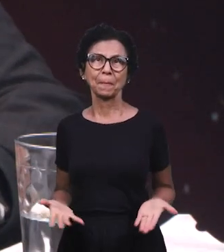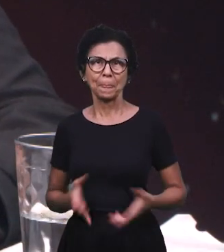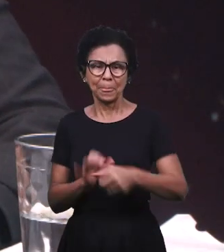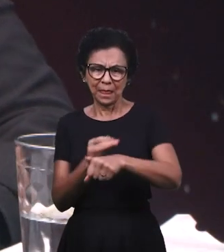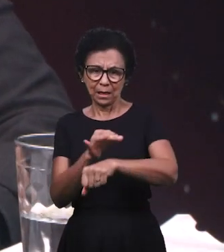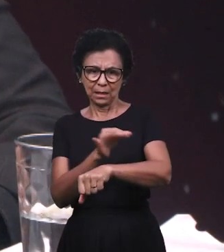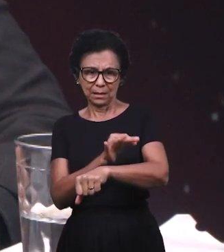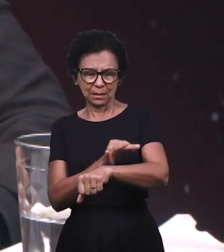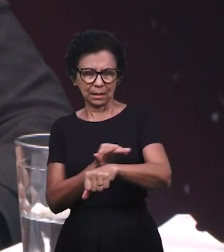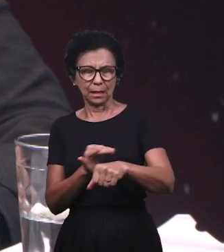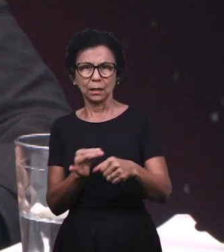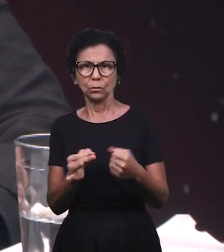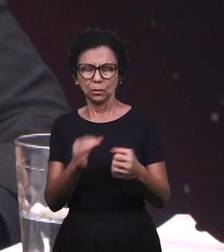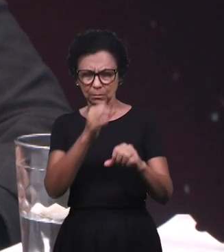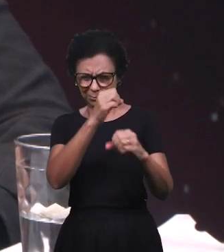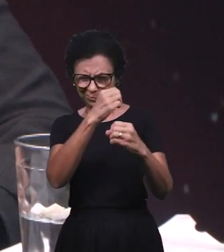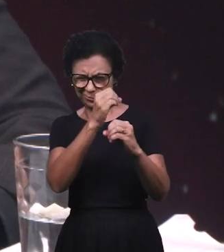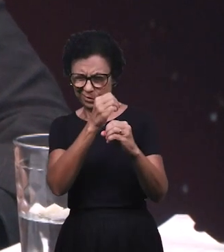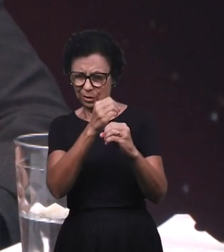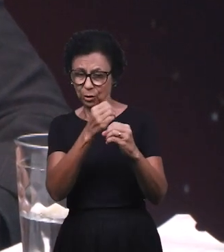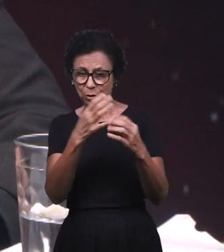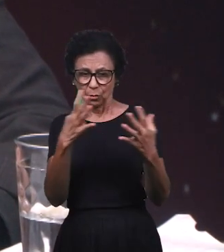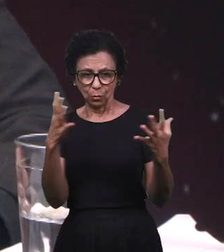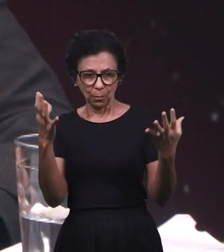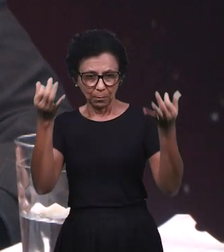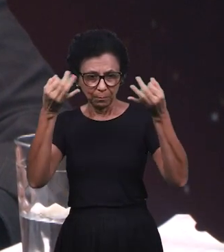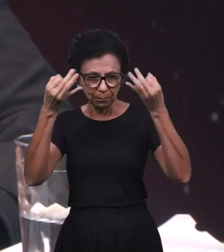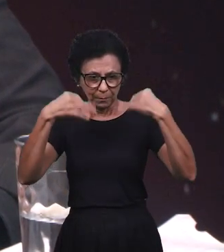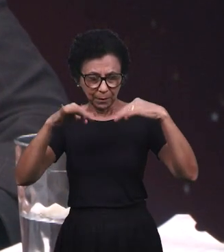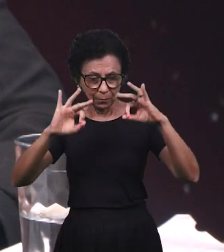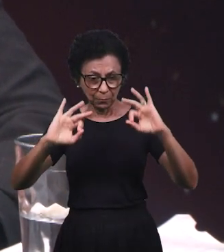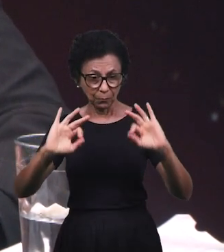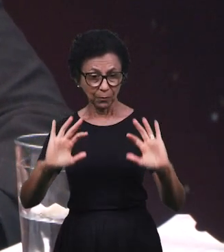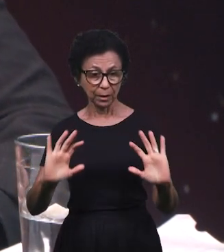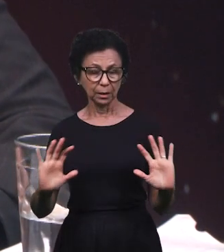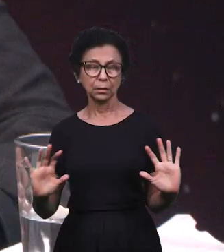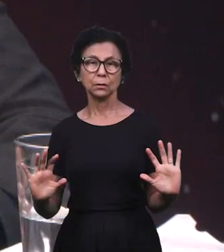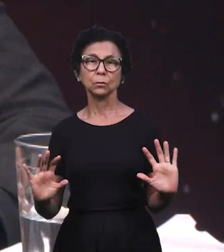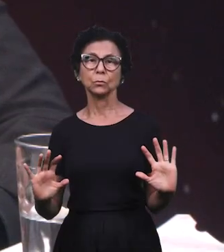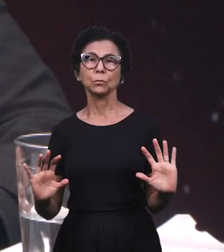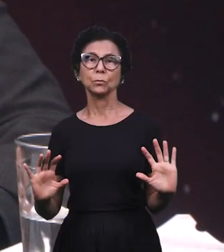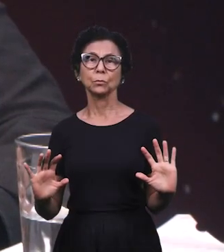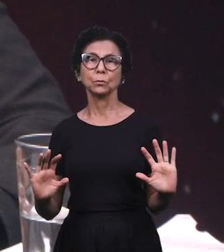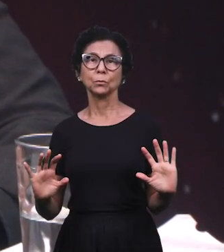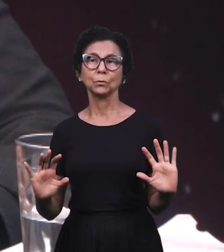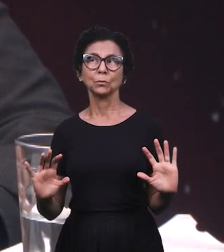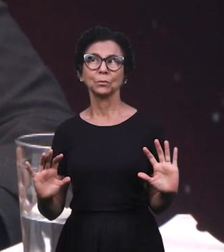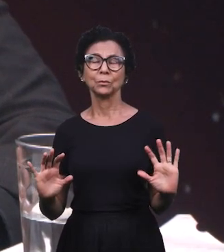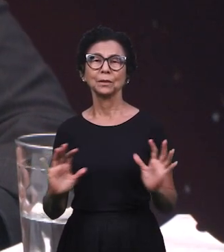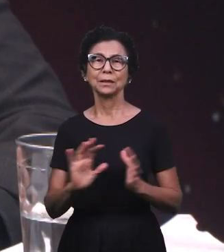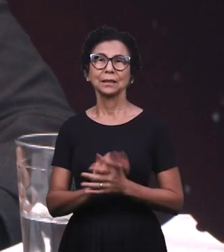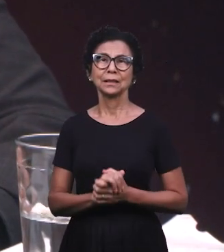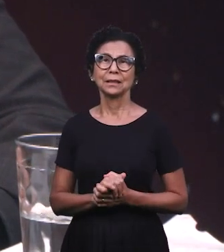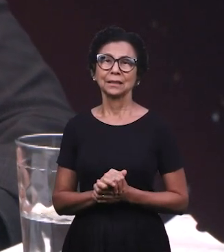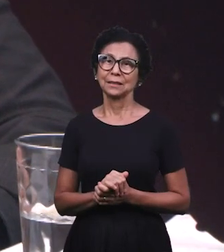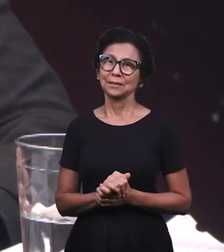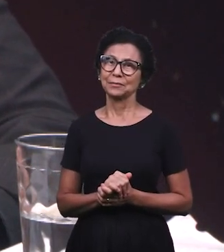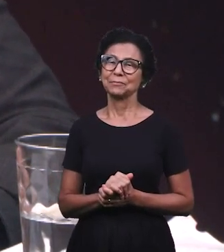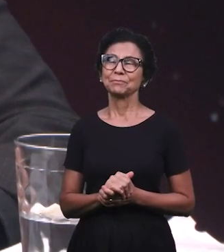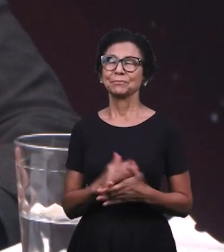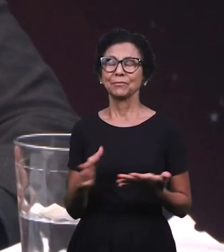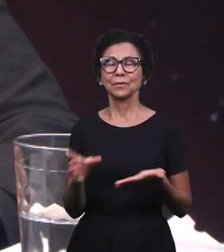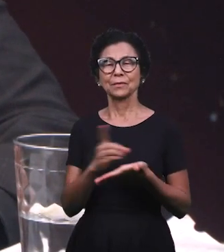isso aqui é obra de um design, como cientista. Agora, como servo, a gente olha para a célula e fala, isso aqui é obra do nosso